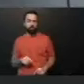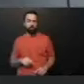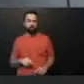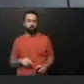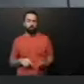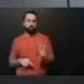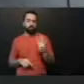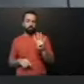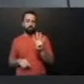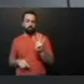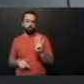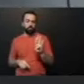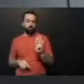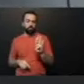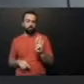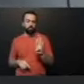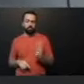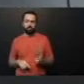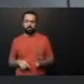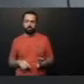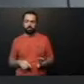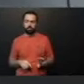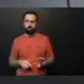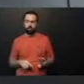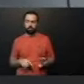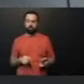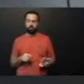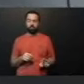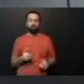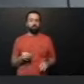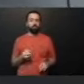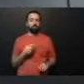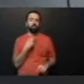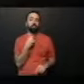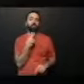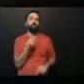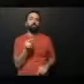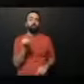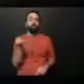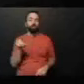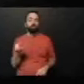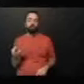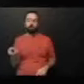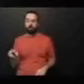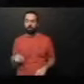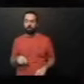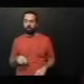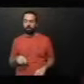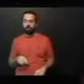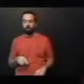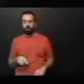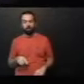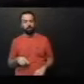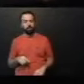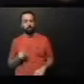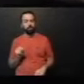qual é o som de Z nestas listas? Tem som de Z, né?